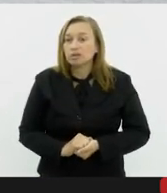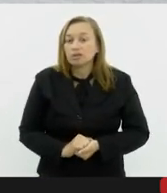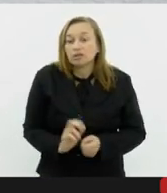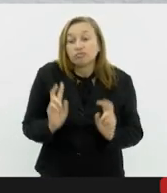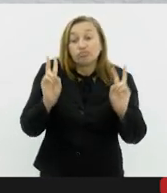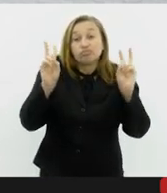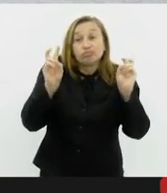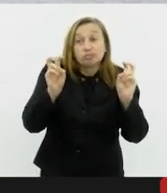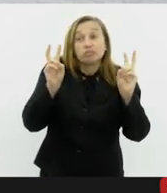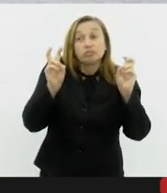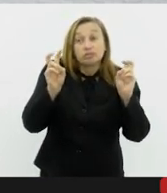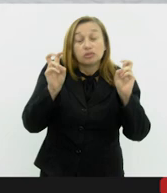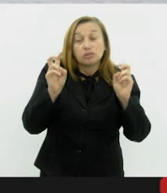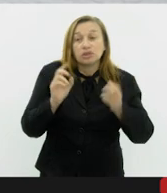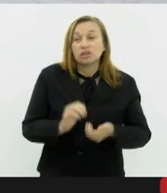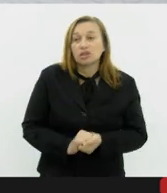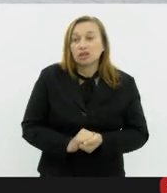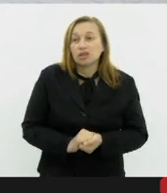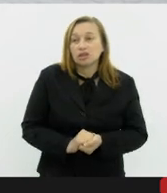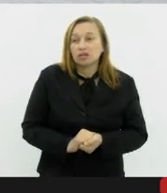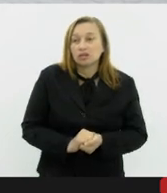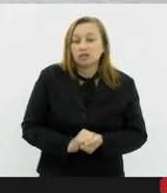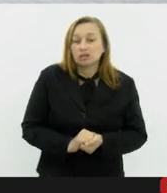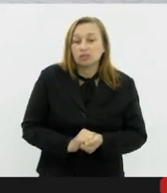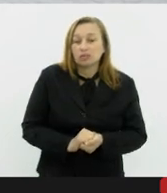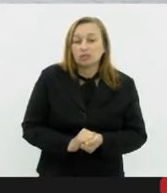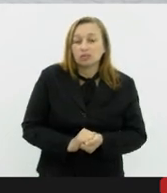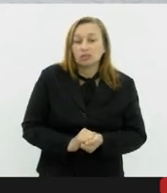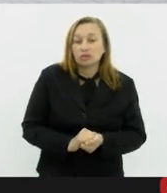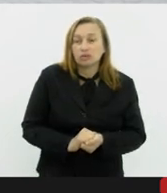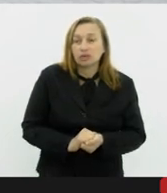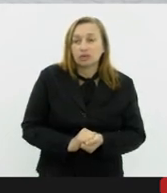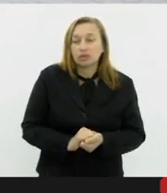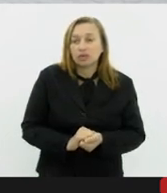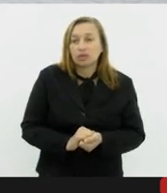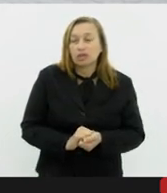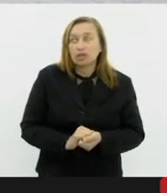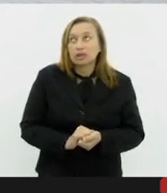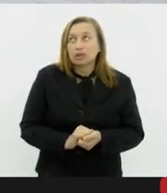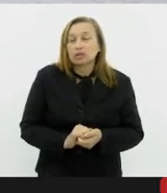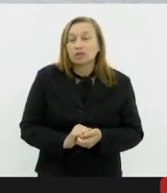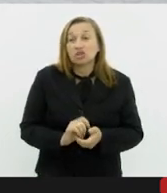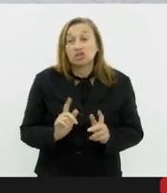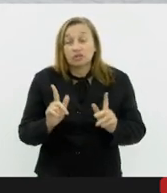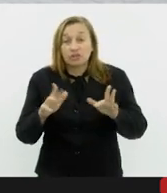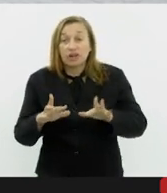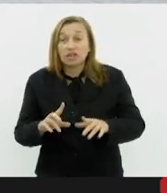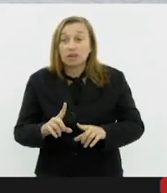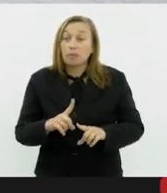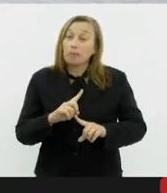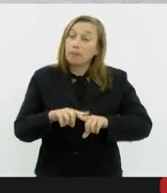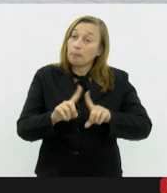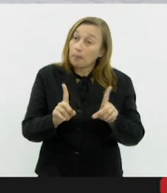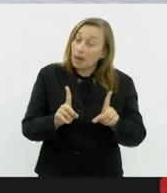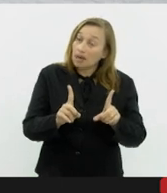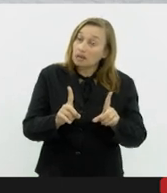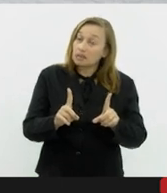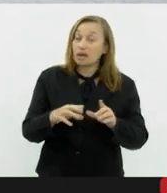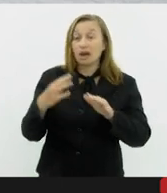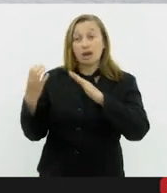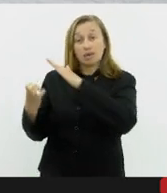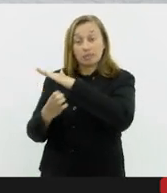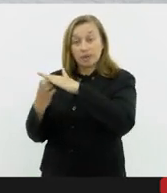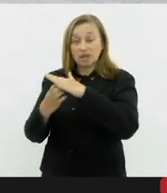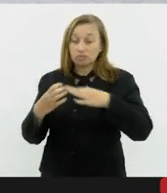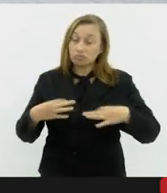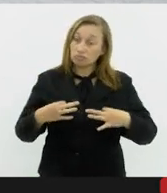temas fora do escopo da agência. Mas, apesar disso, a agência está à disposição